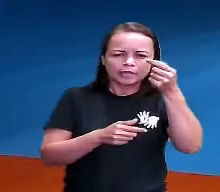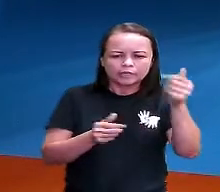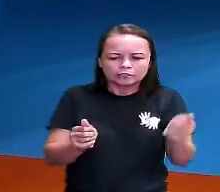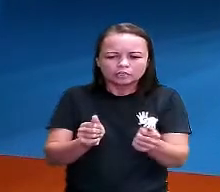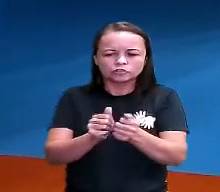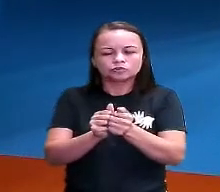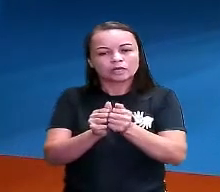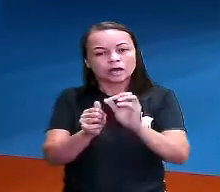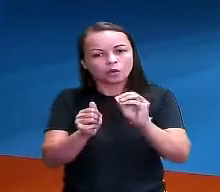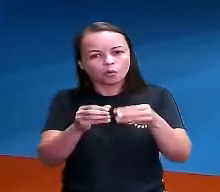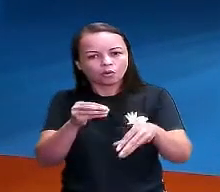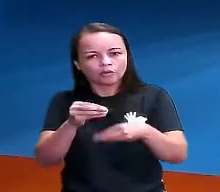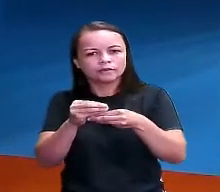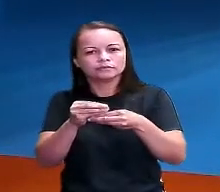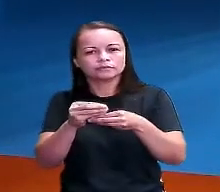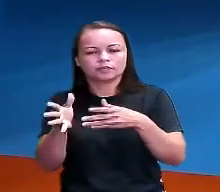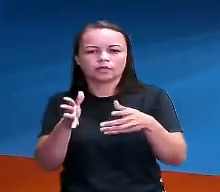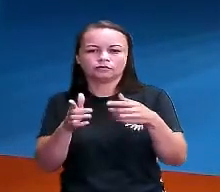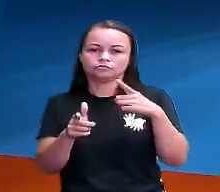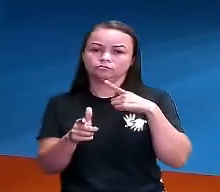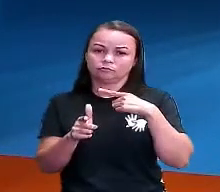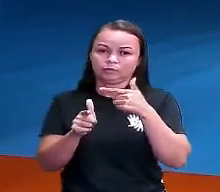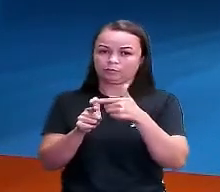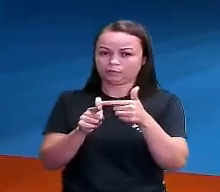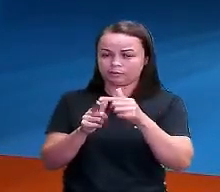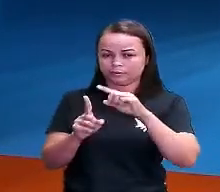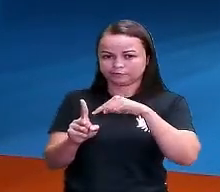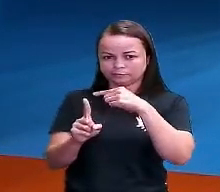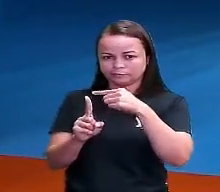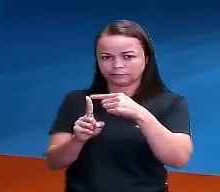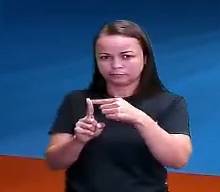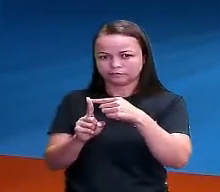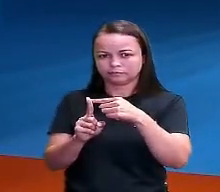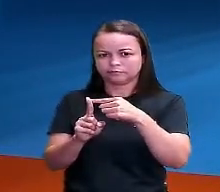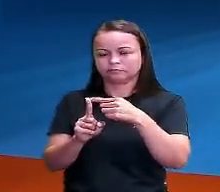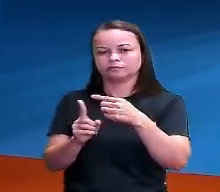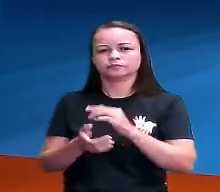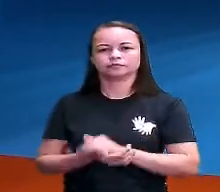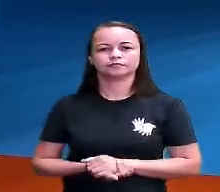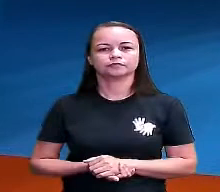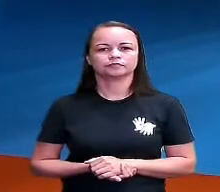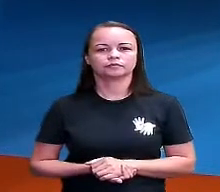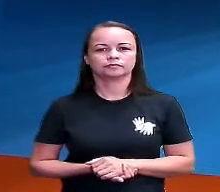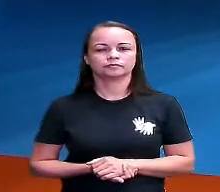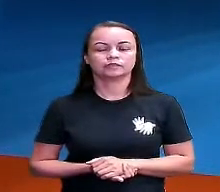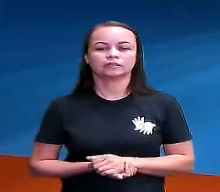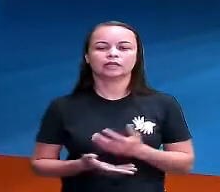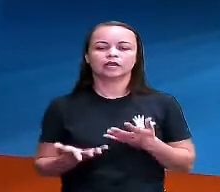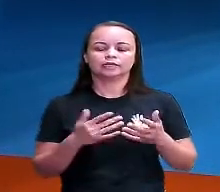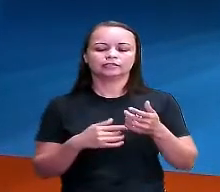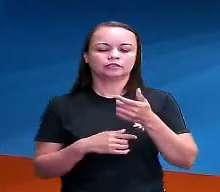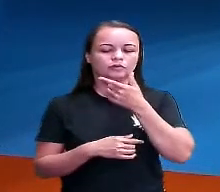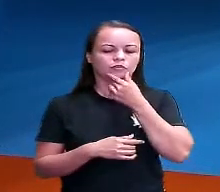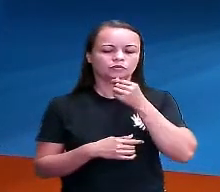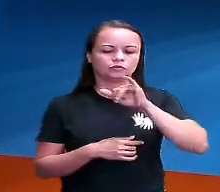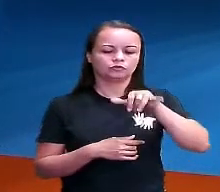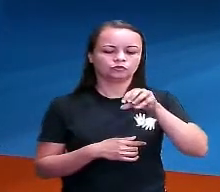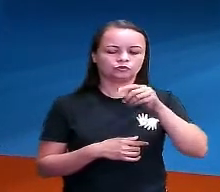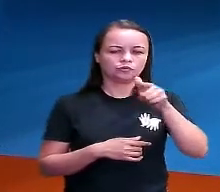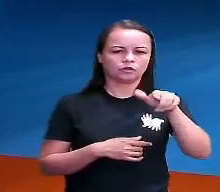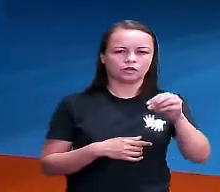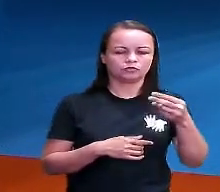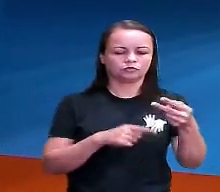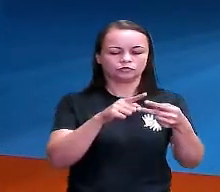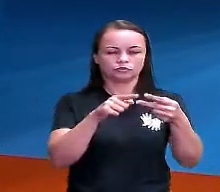de acrescentar, eu tenho um probleminha de adição, tá certo? Então vamos lá. Ó. João tem 2 caminhões para